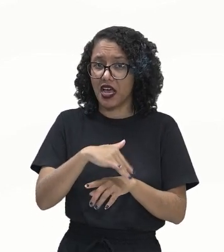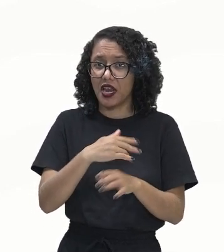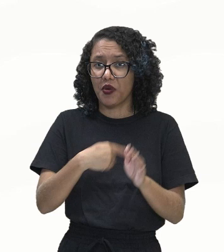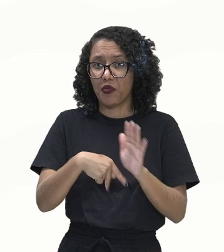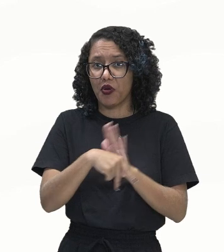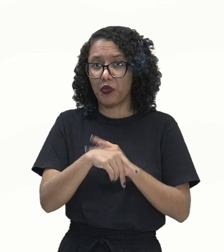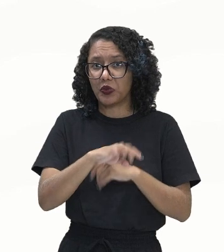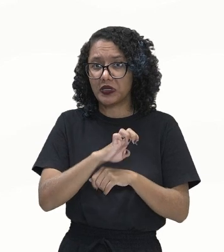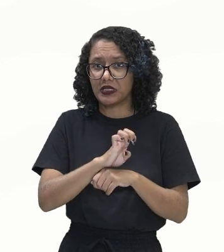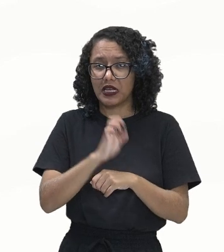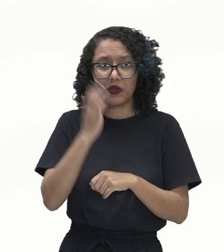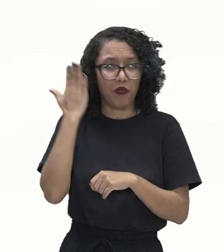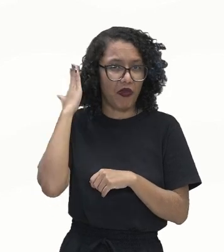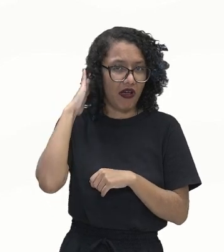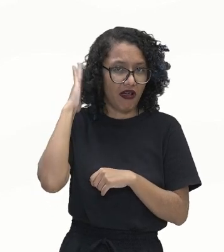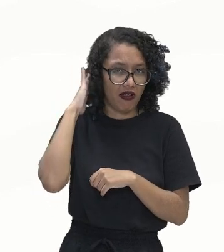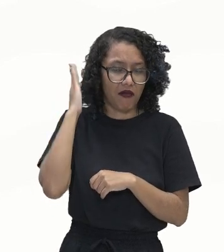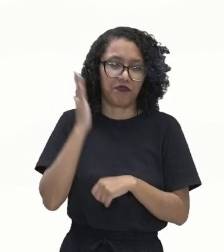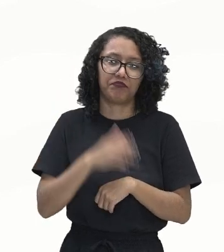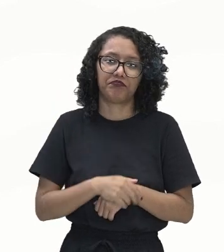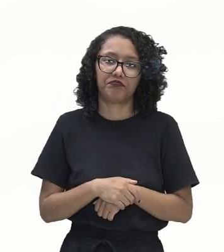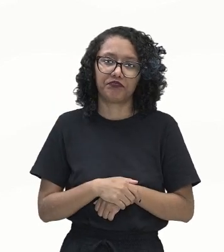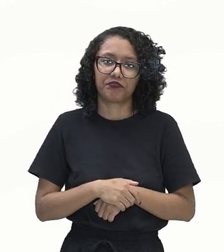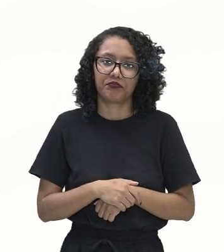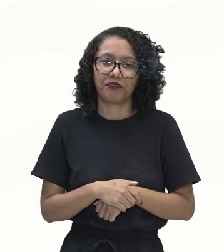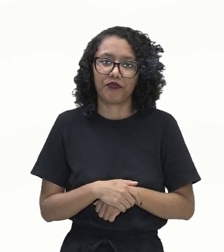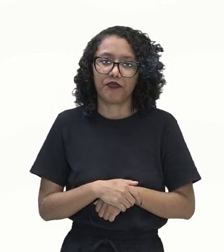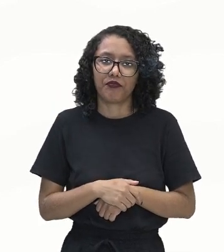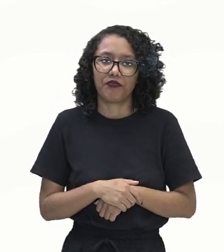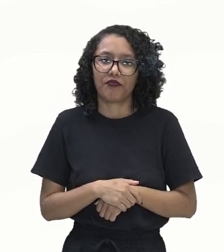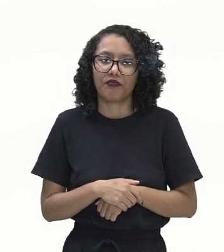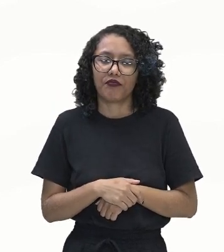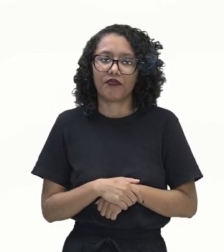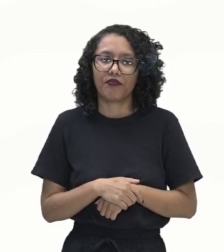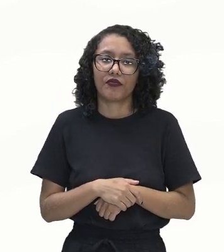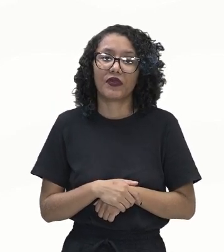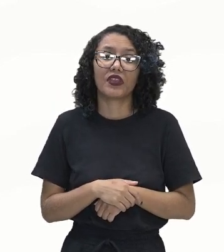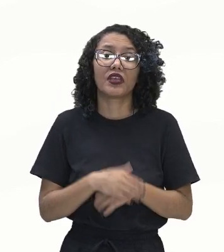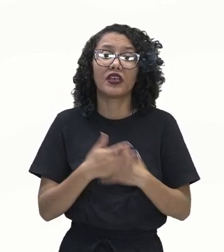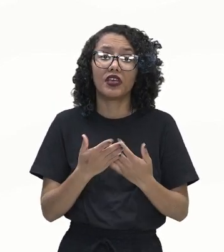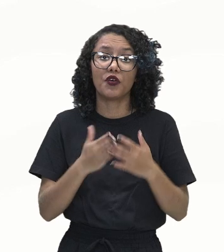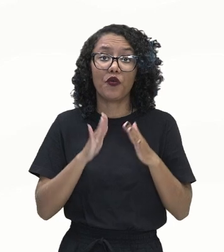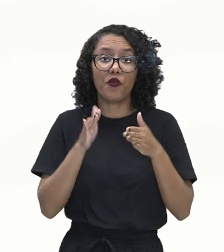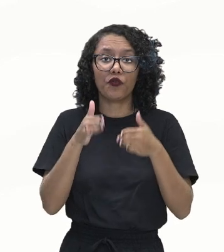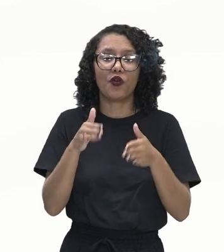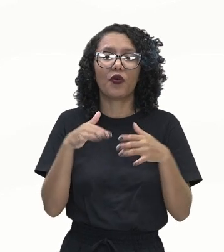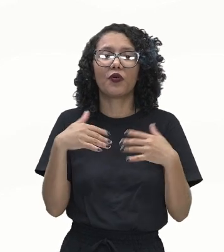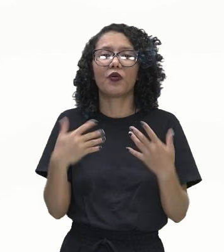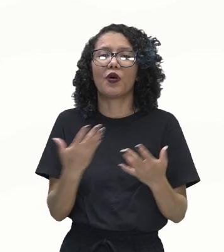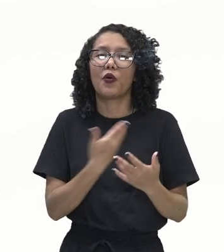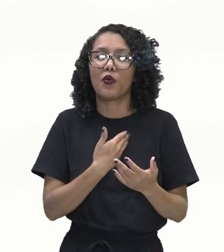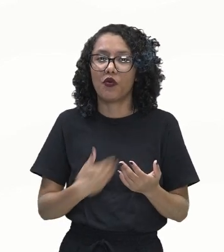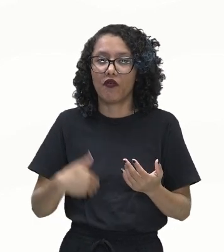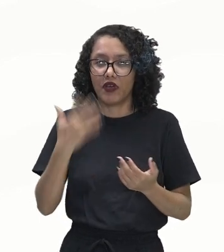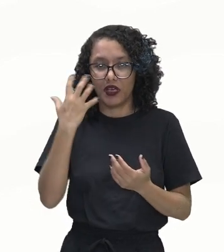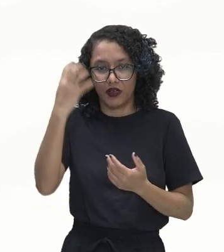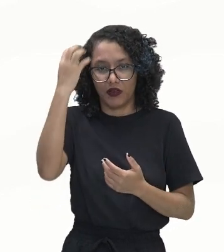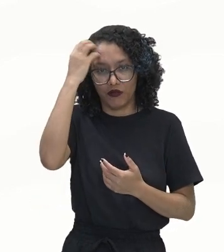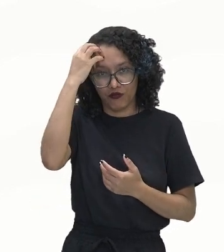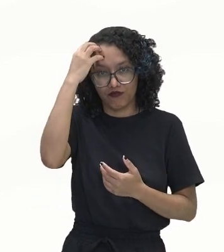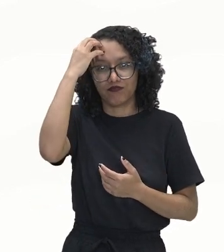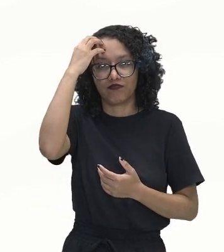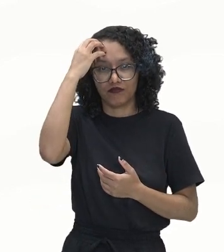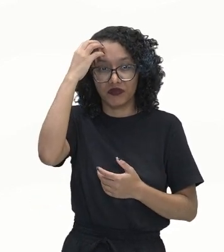essa insatisfação, ela vai girar em torno, vai ter como alvo o governo imperial e o controle da região